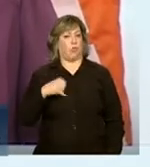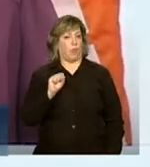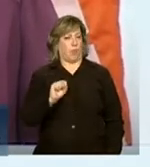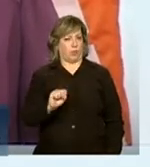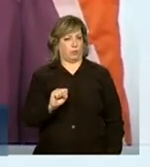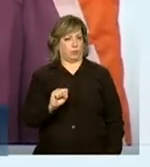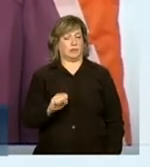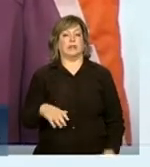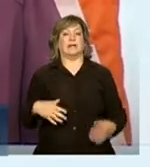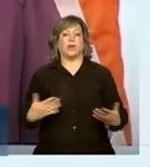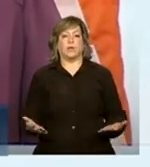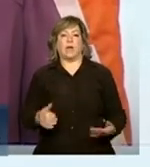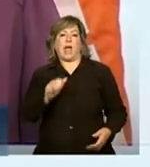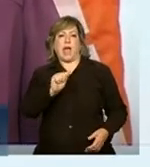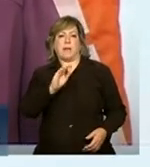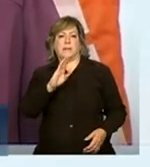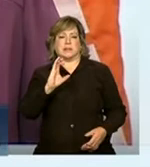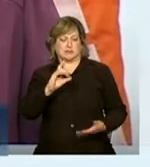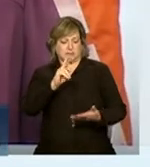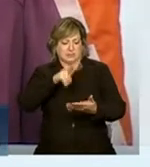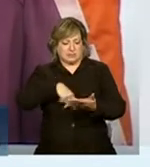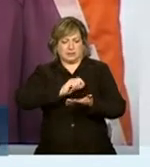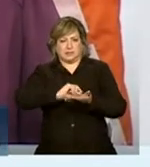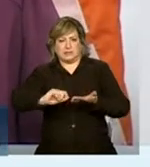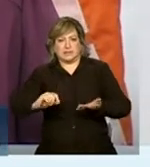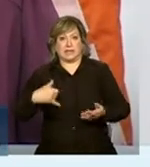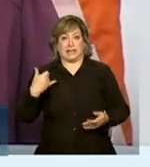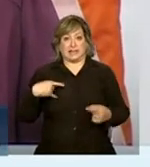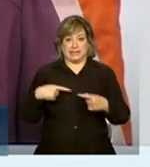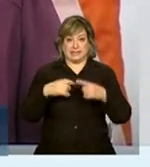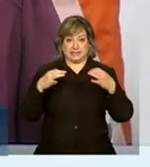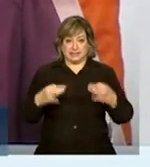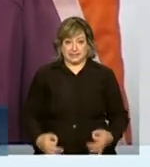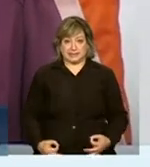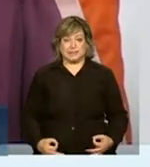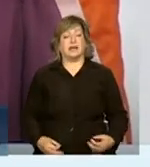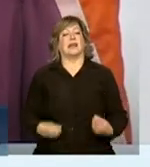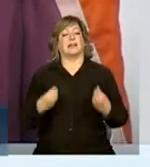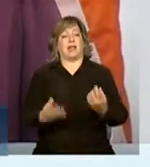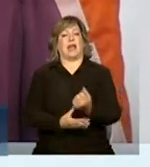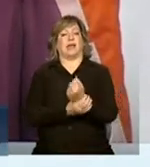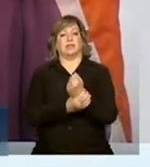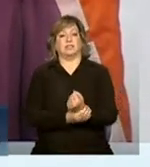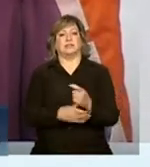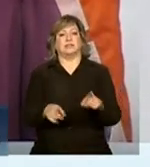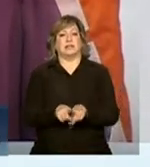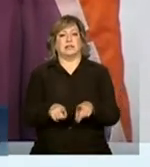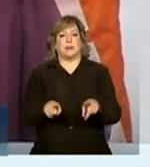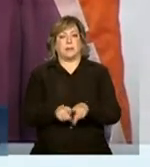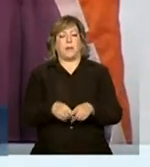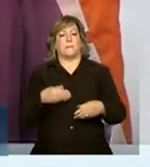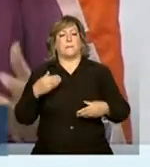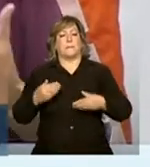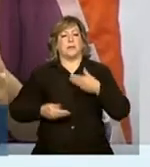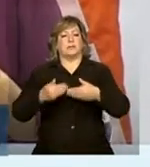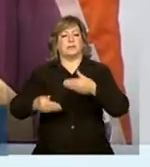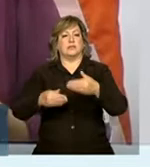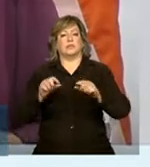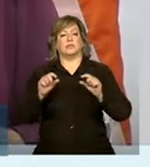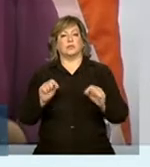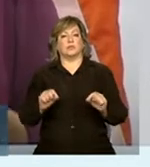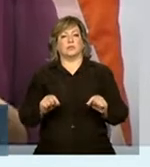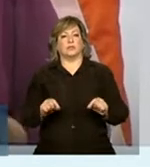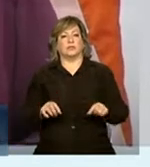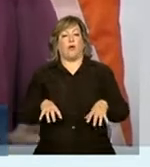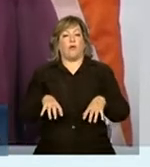Portanto, alfabetizar na idade certa é garantir também um processo de formação